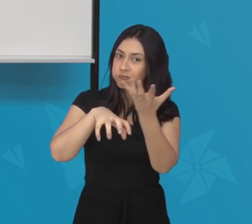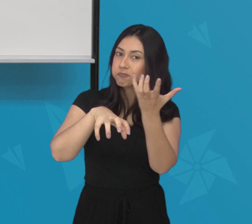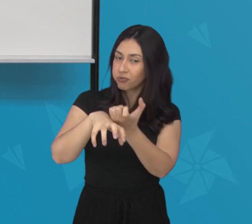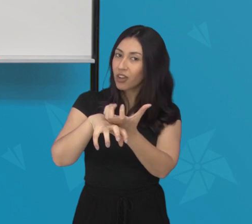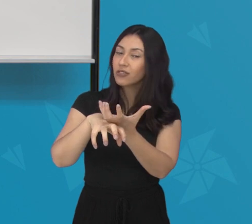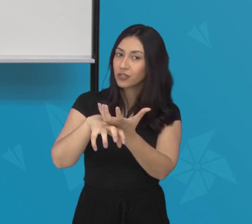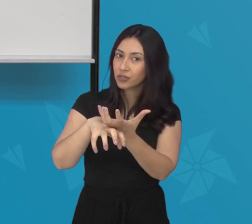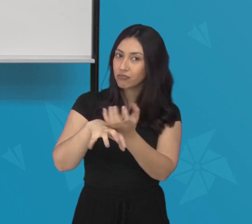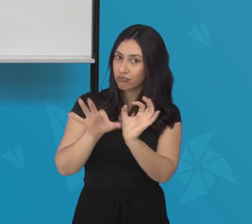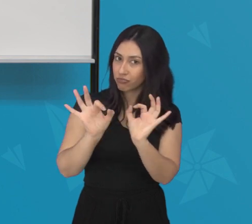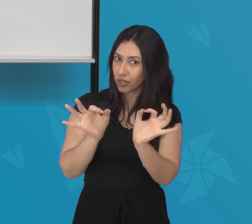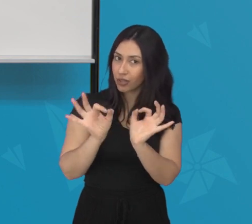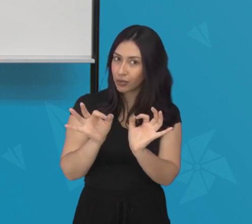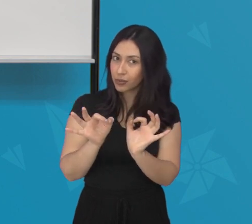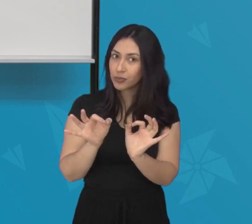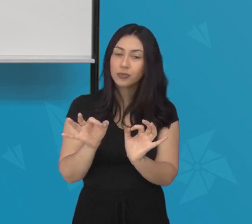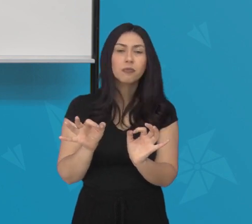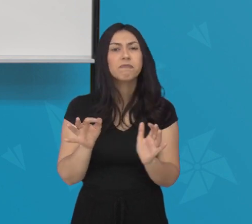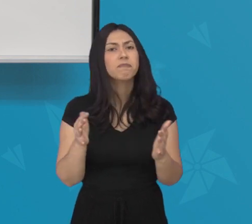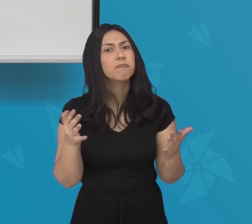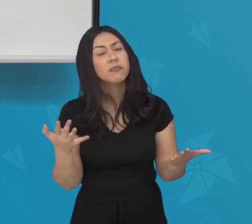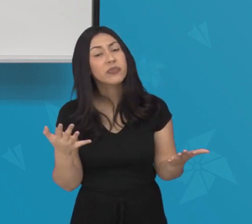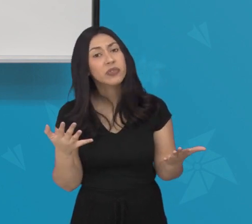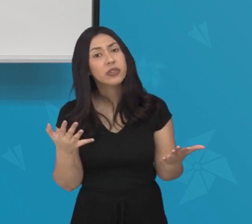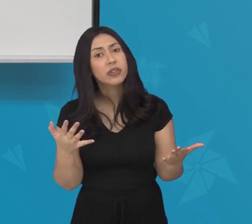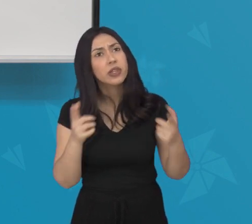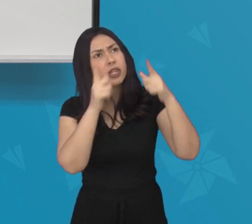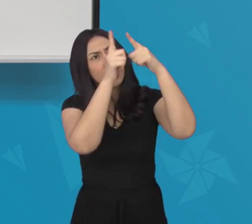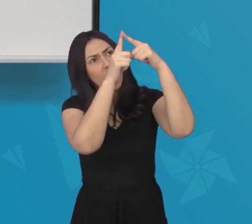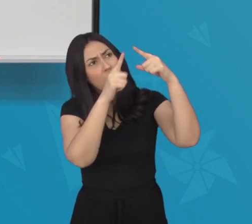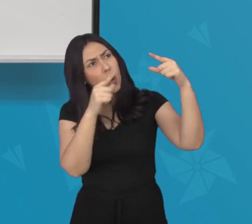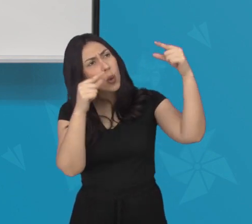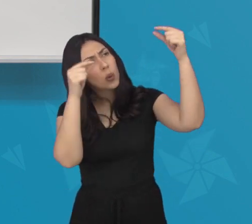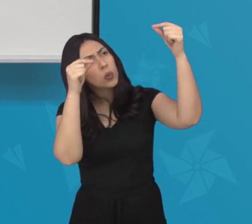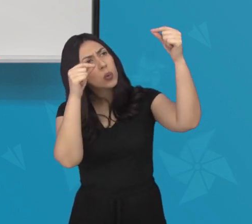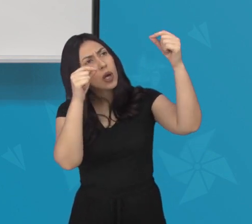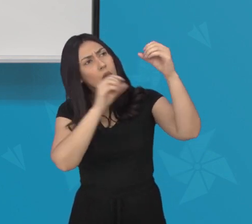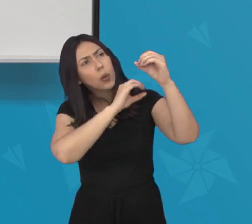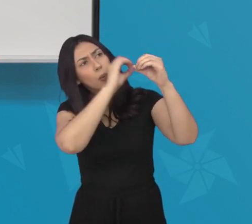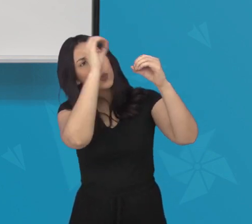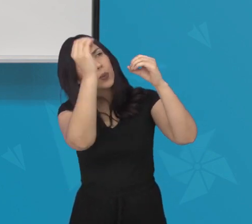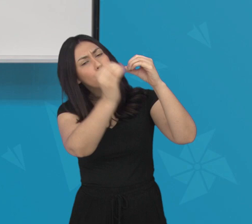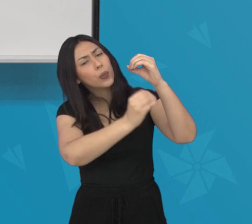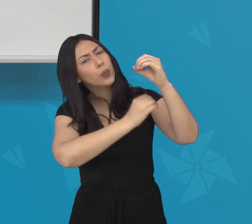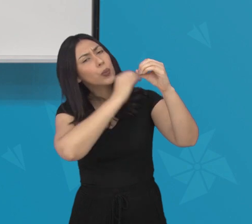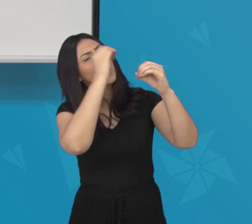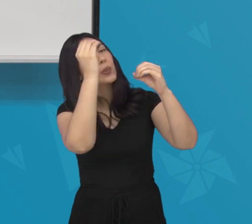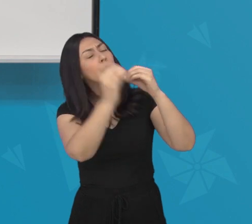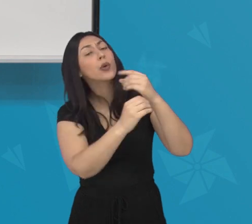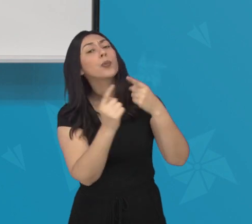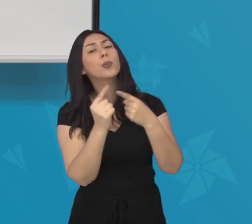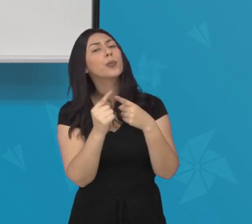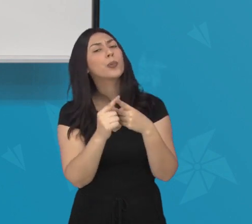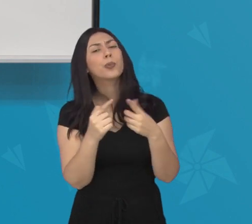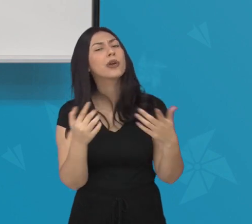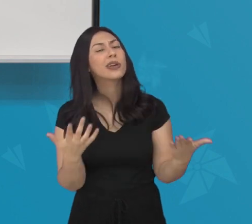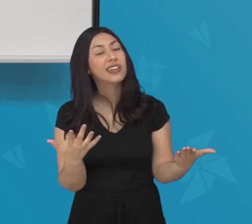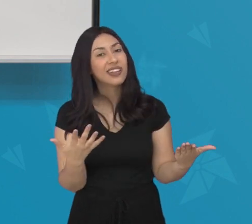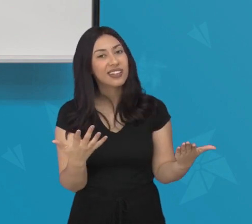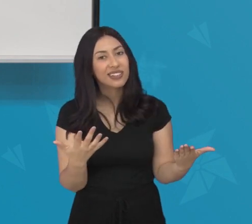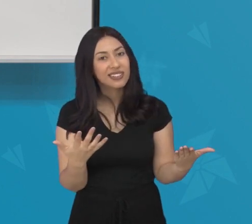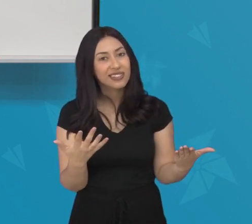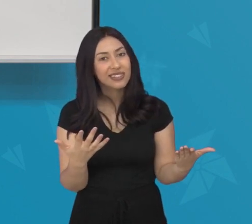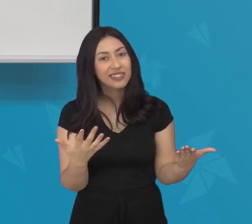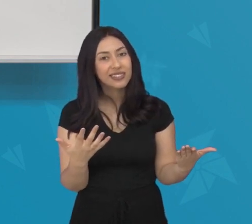aqui preso. Tá bom? O que faz com que a Lua fique orbitando a Terra? A energia da Lua não